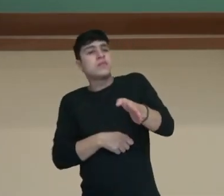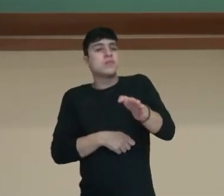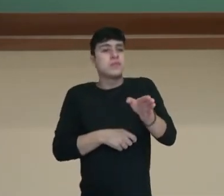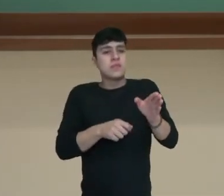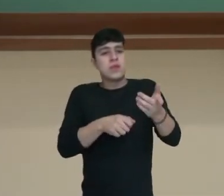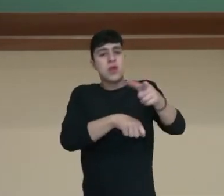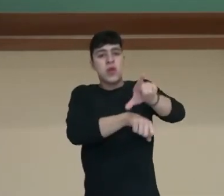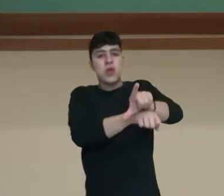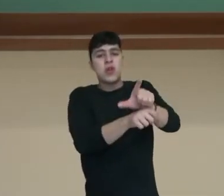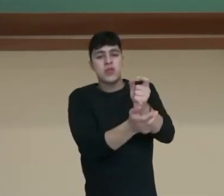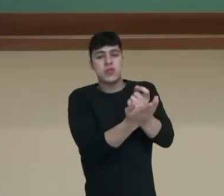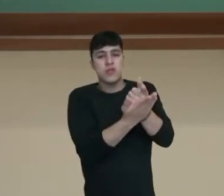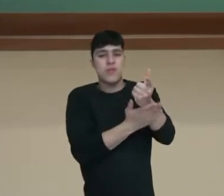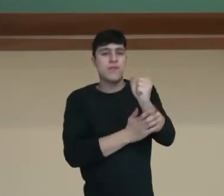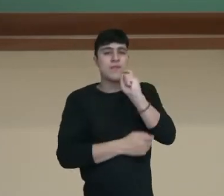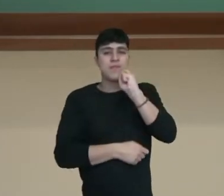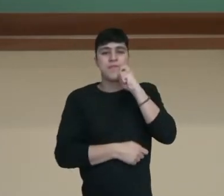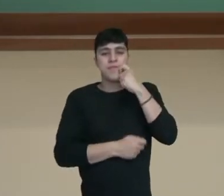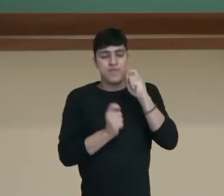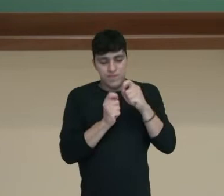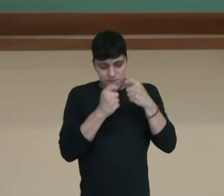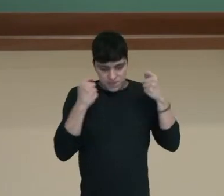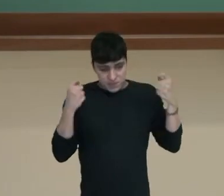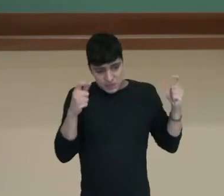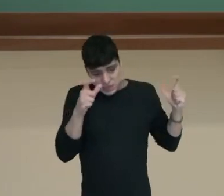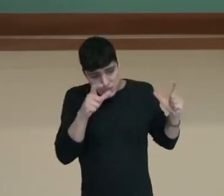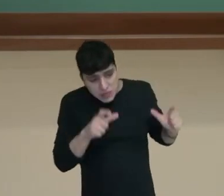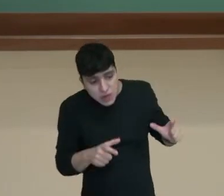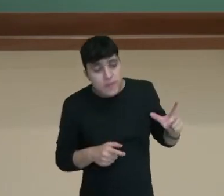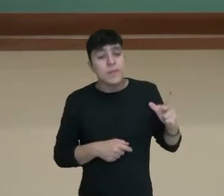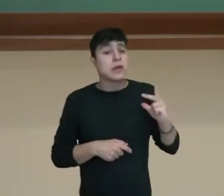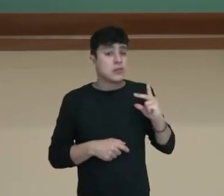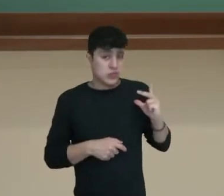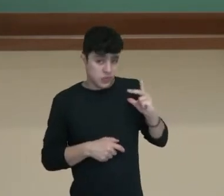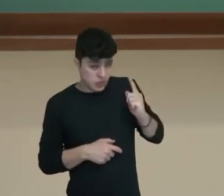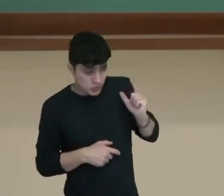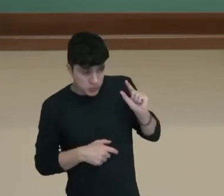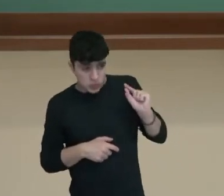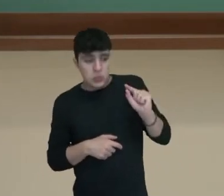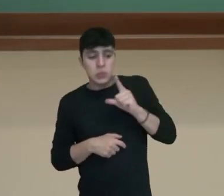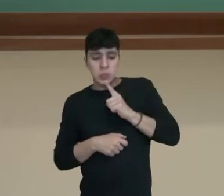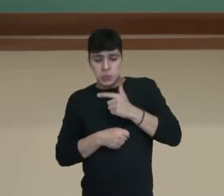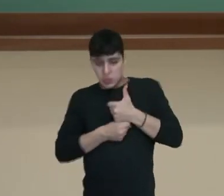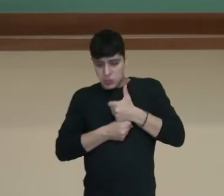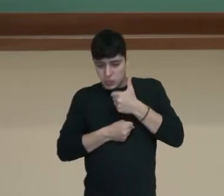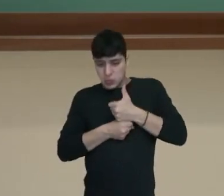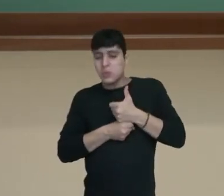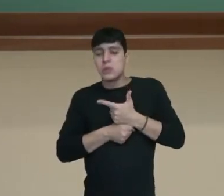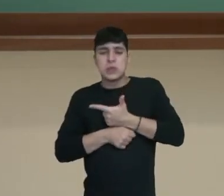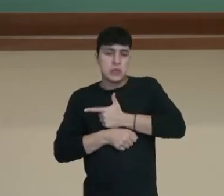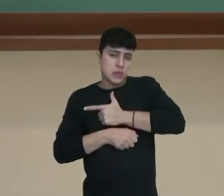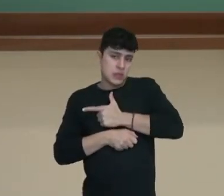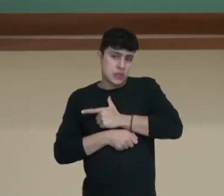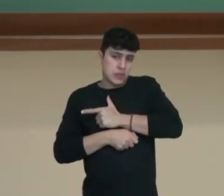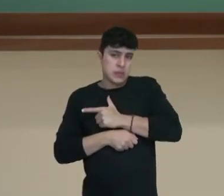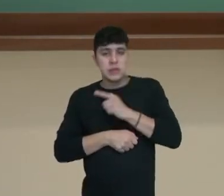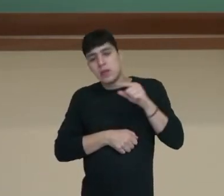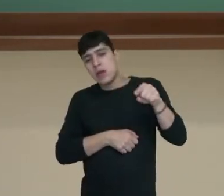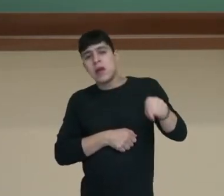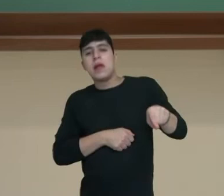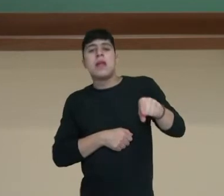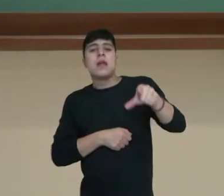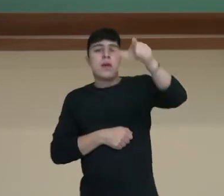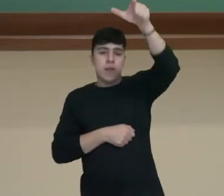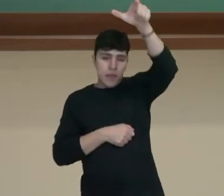sair da escola e comprar um pão na padaria. A padaria é um lugar privado, tem o dono lá da padaria, né? Ele